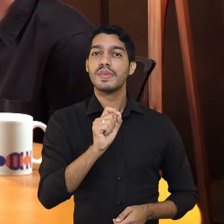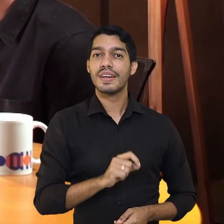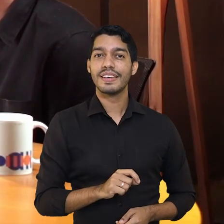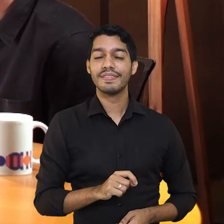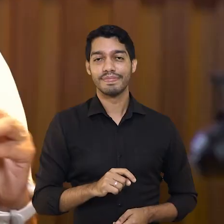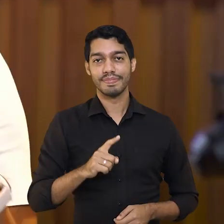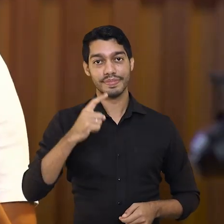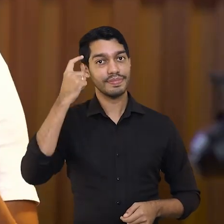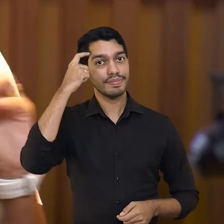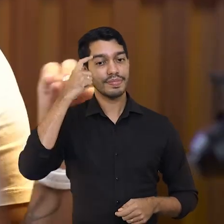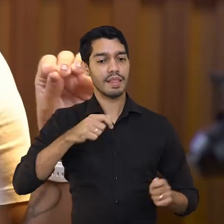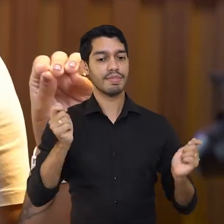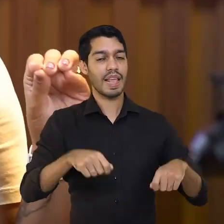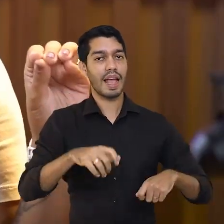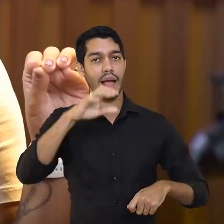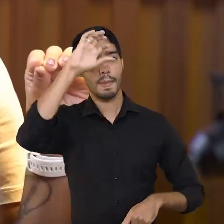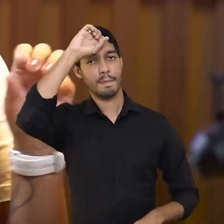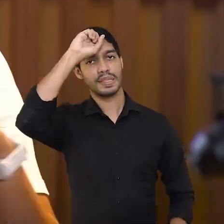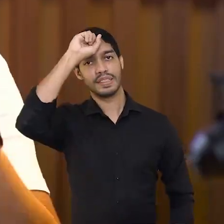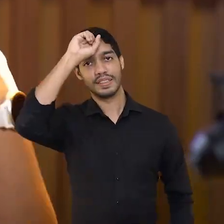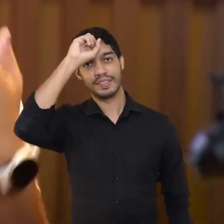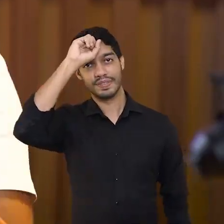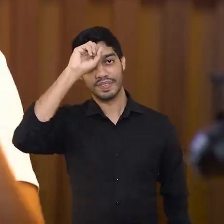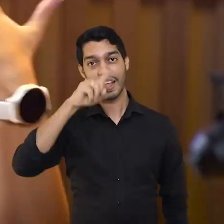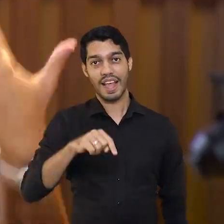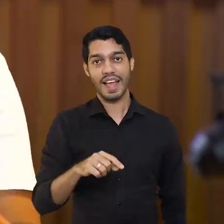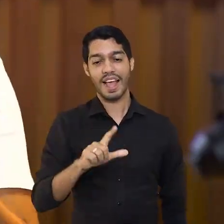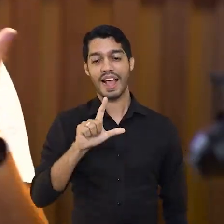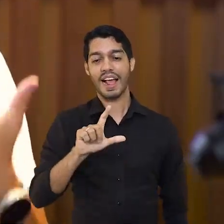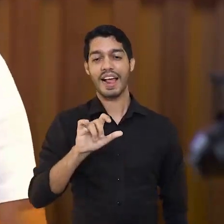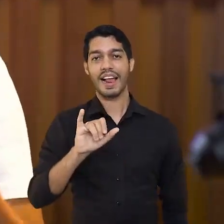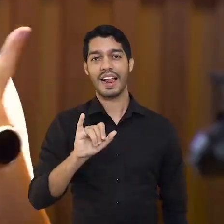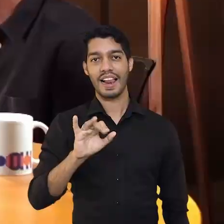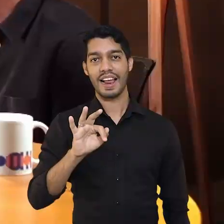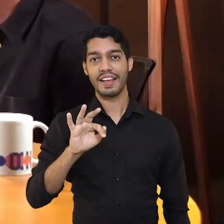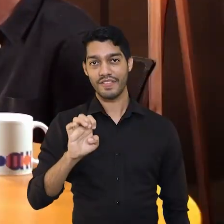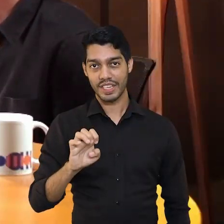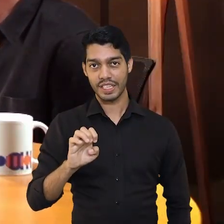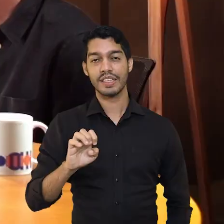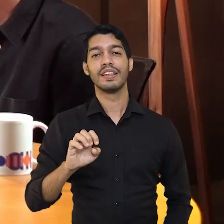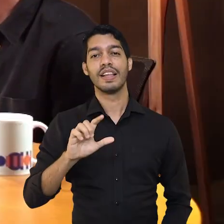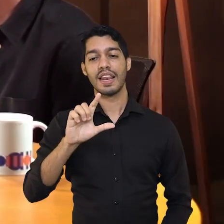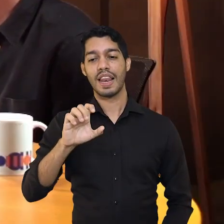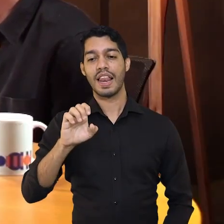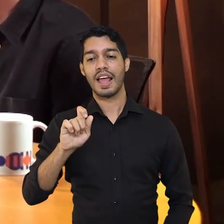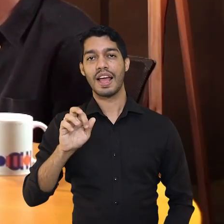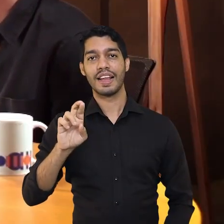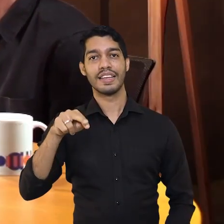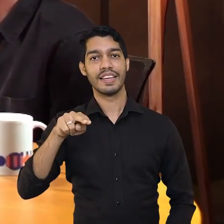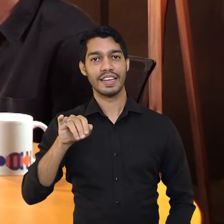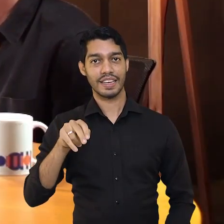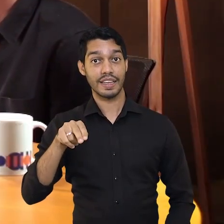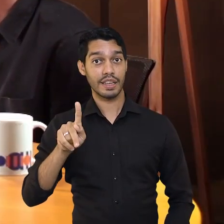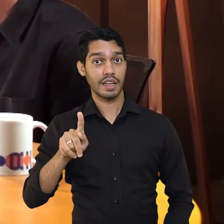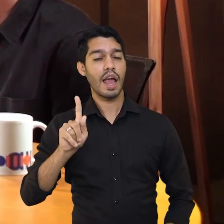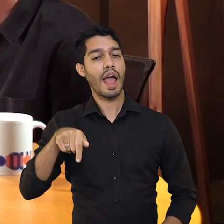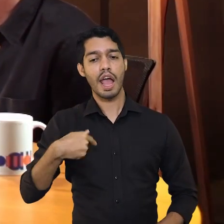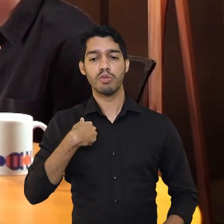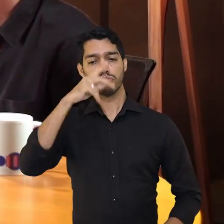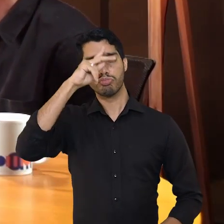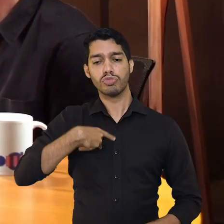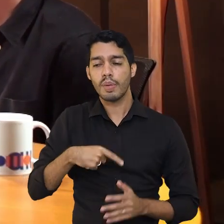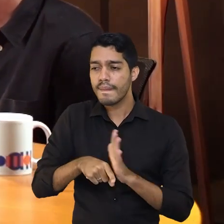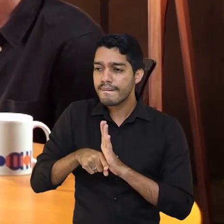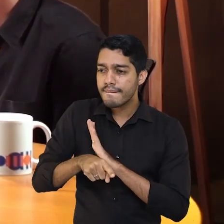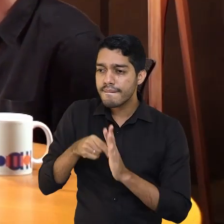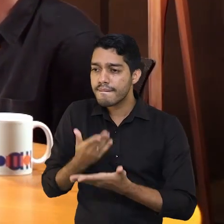você aprender. É o lifelong learning, né? Você continuar aprendendo de forma autônoma, você ser automotivado para aprender. Isso é uma